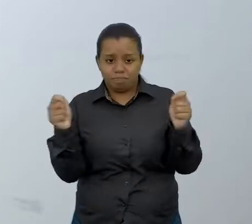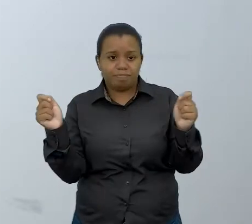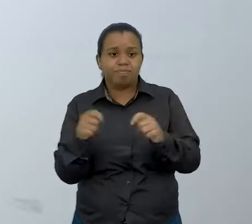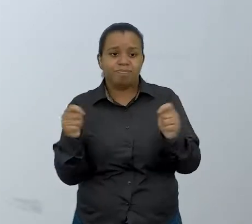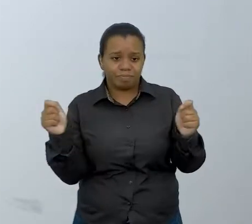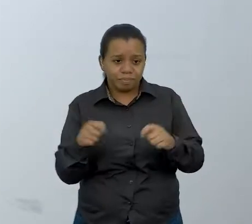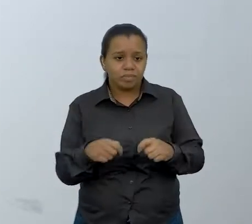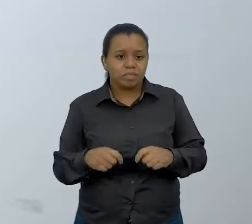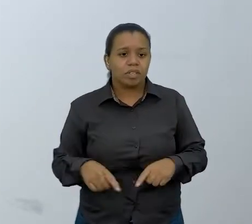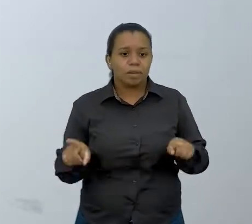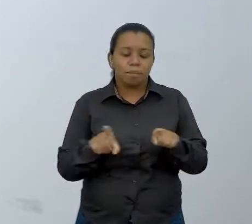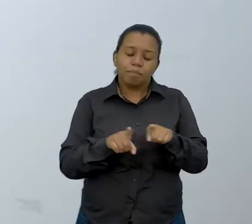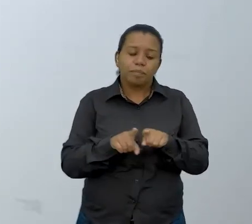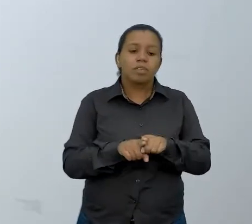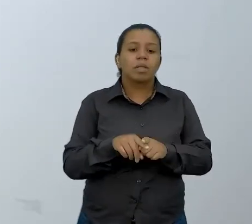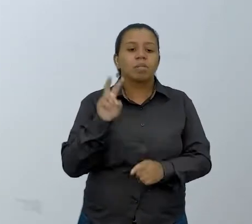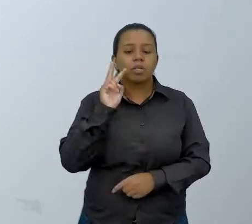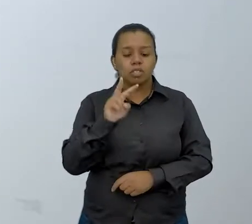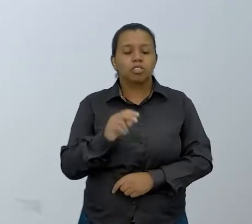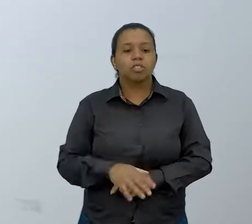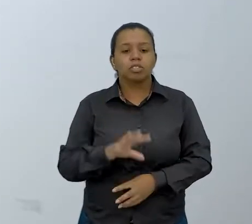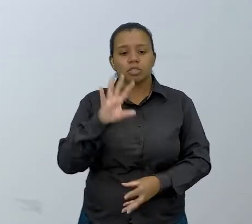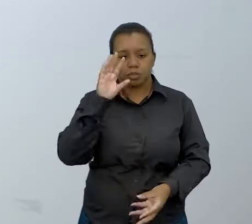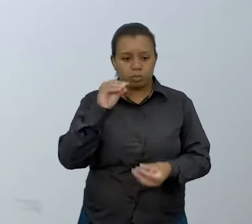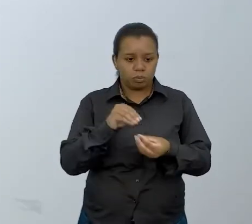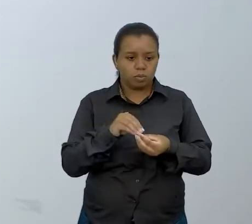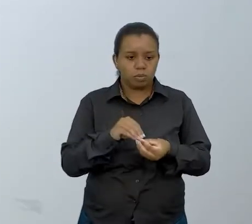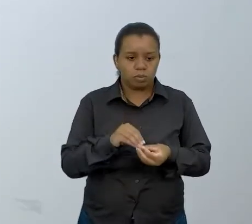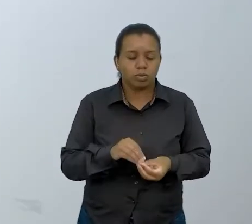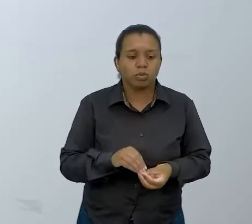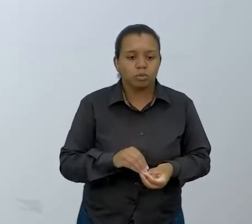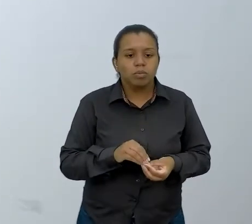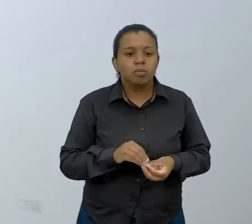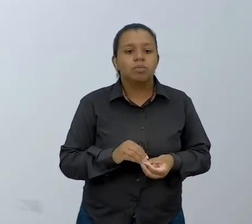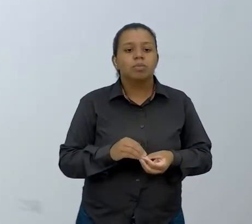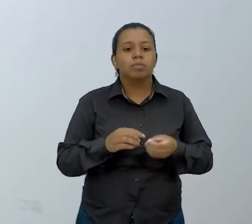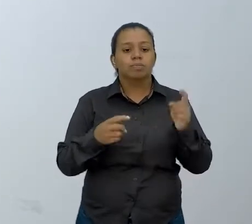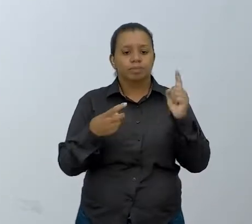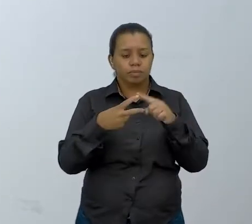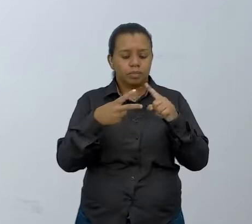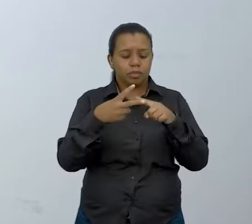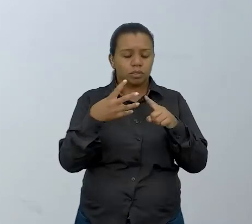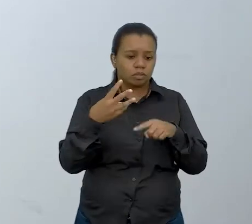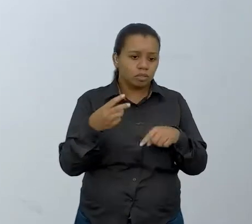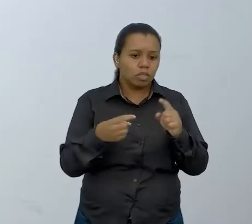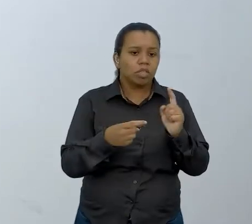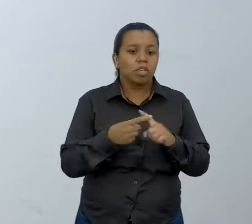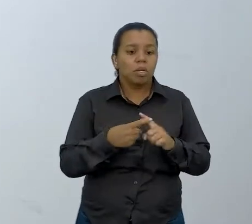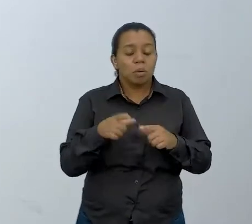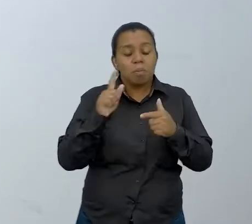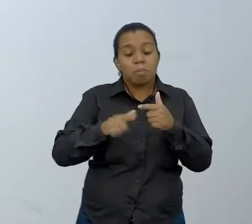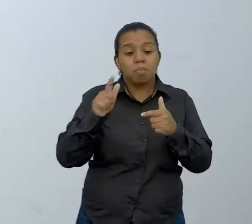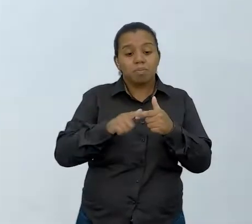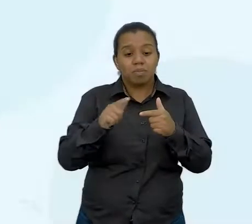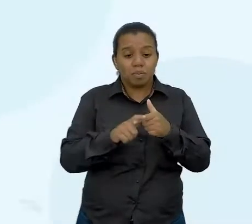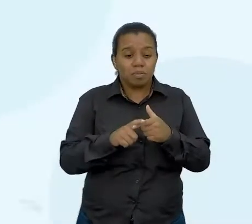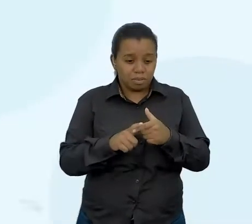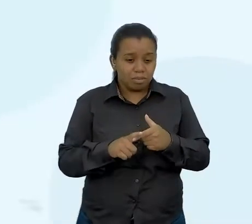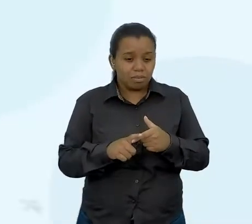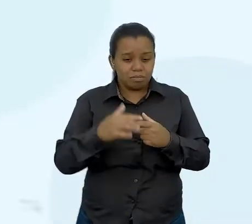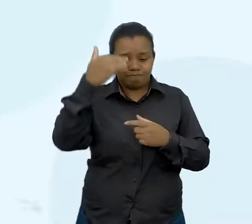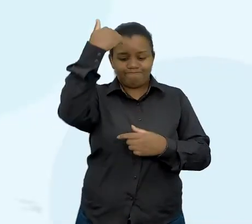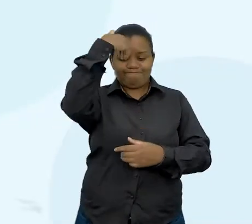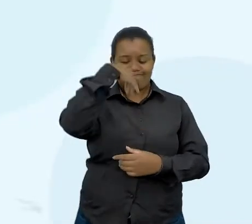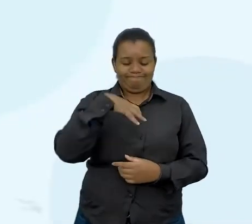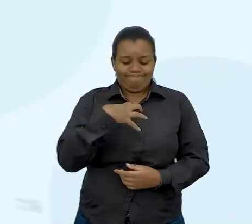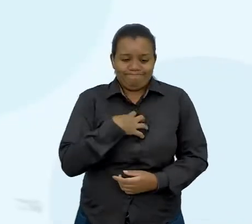gente viu quando a gente falou na introdução foram os distúrbios e transtornos alimentares. Então, como vai aparecer para vocês aí, a